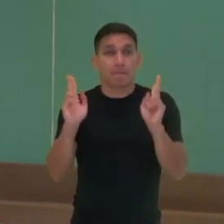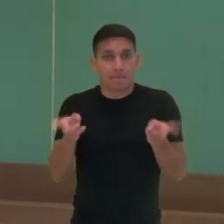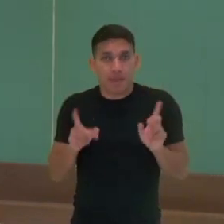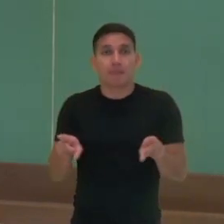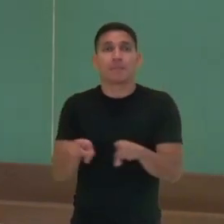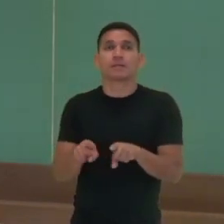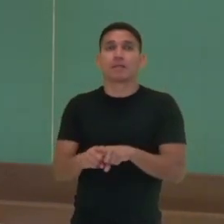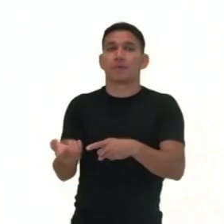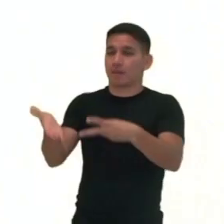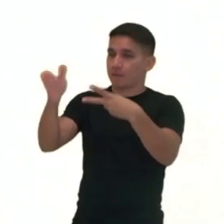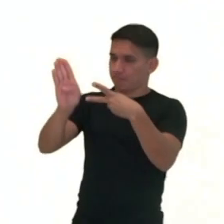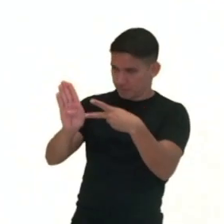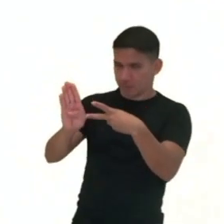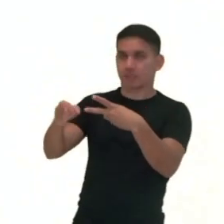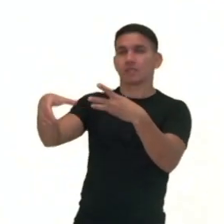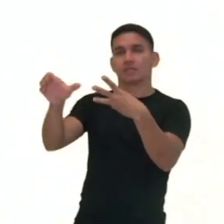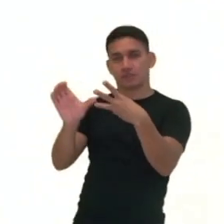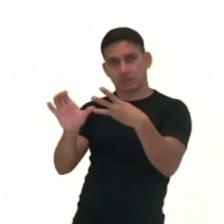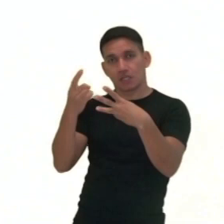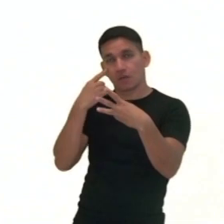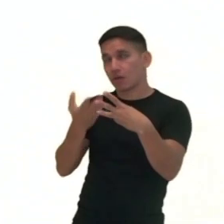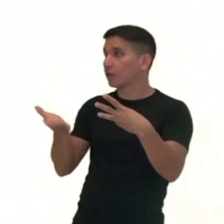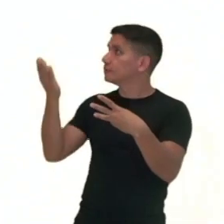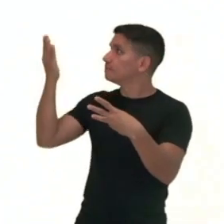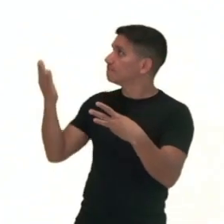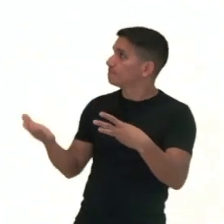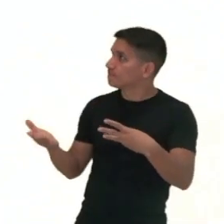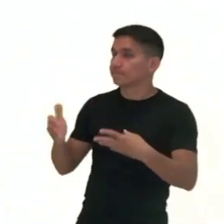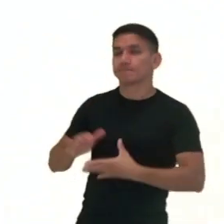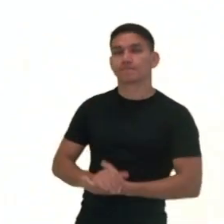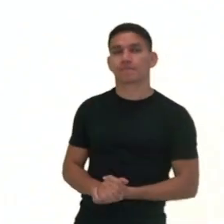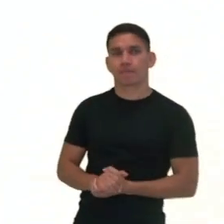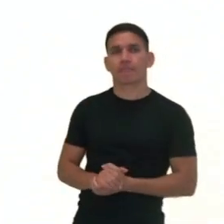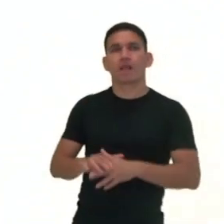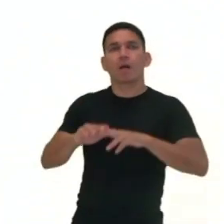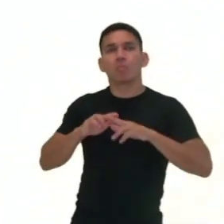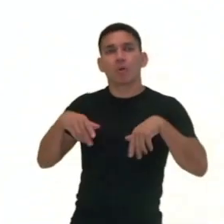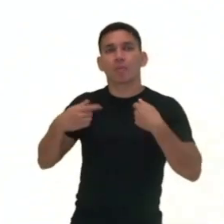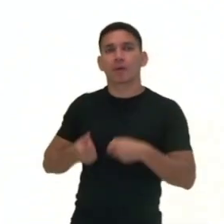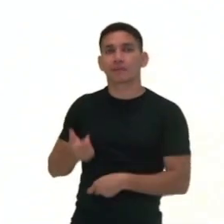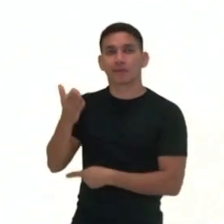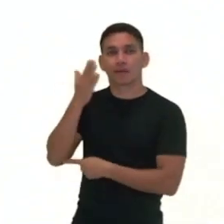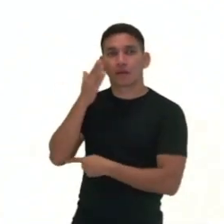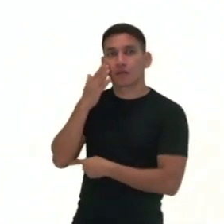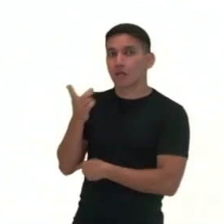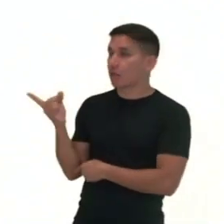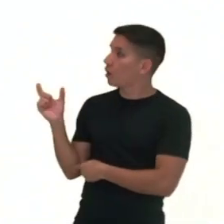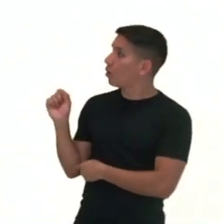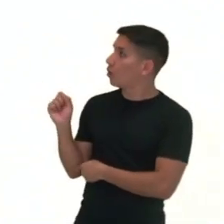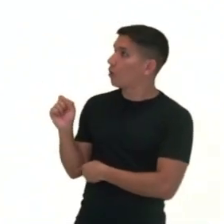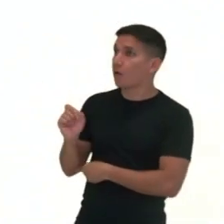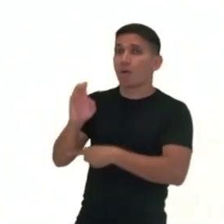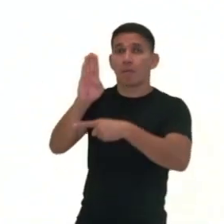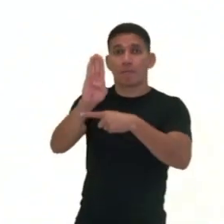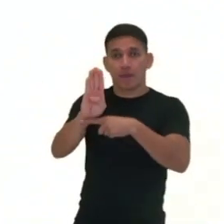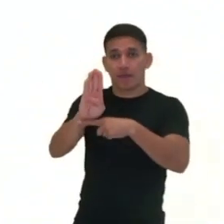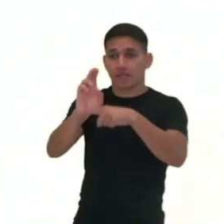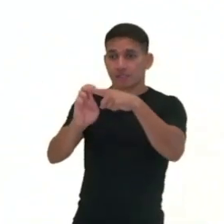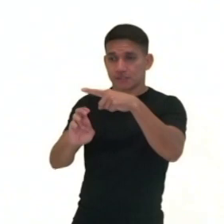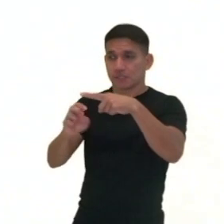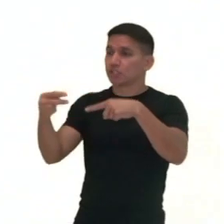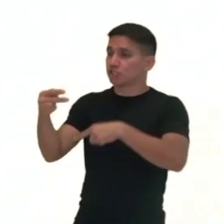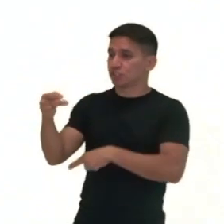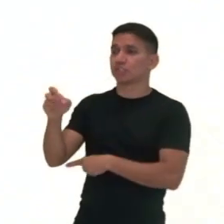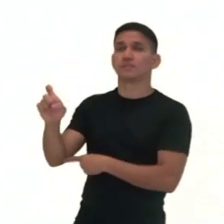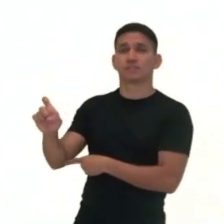mesma situação para as demais proporções. Então, eu tenho que B está para 5 e é igual a X também. Então, eu vou pegar